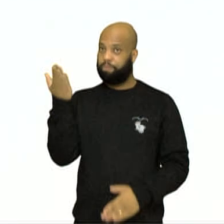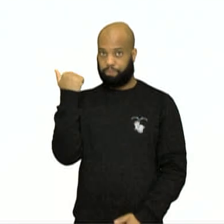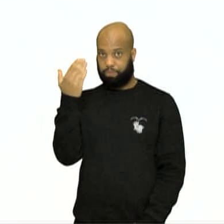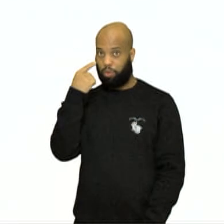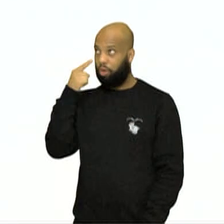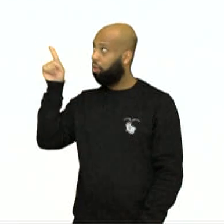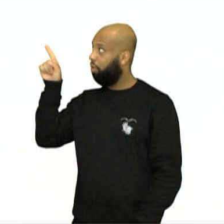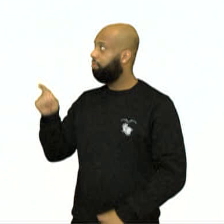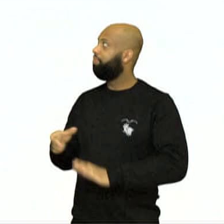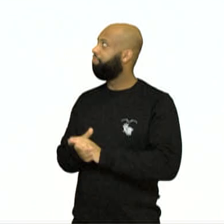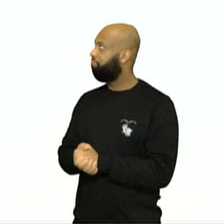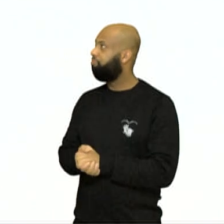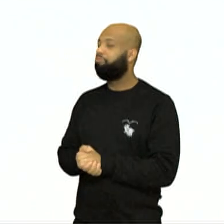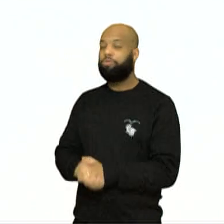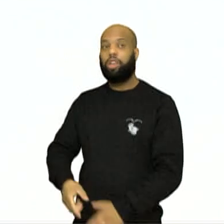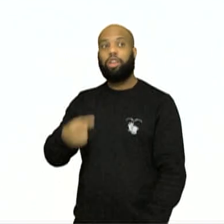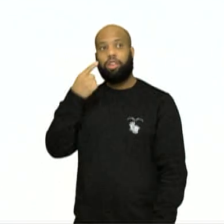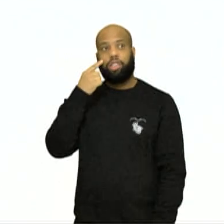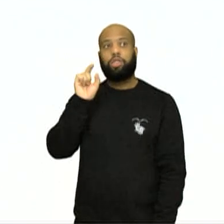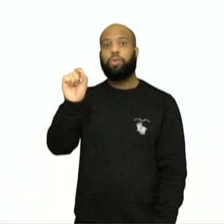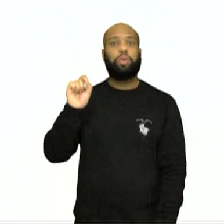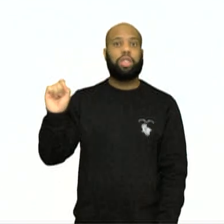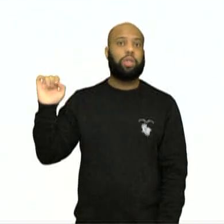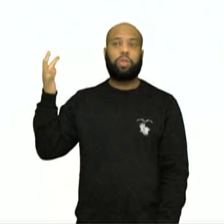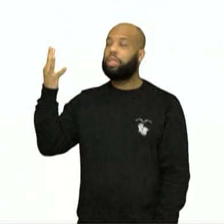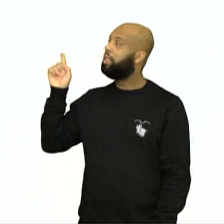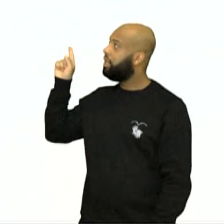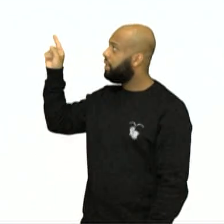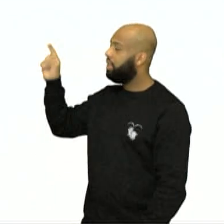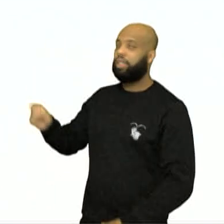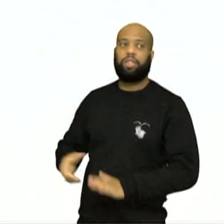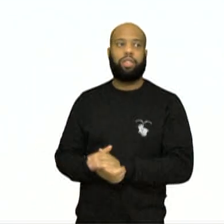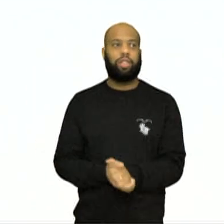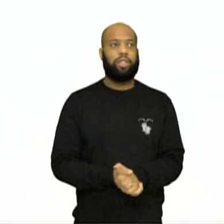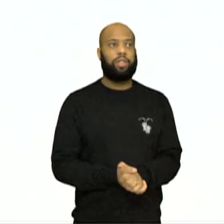mais pertinho e repare o que está acontecendo aqui.